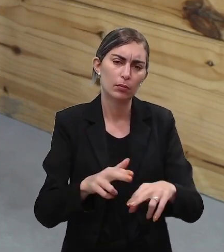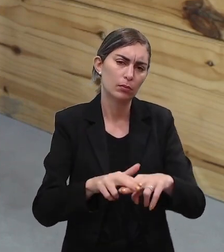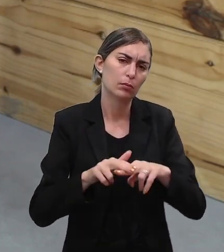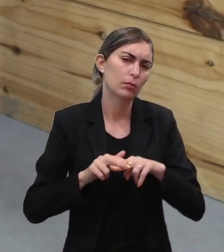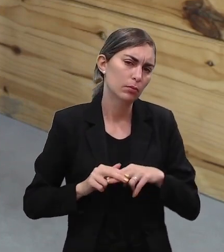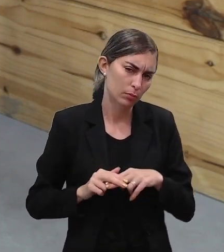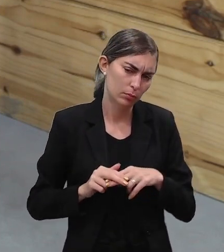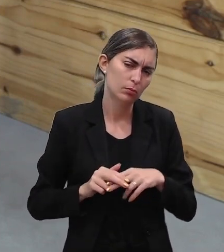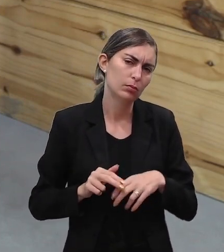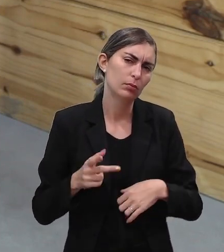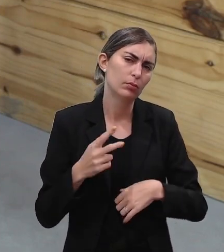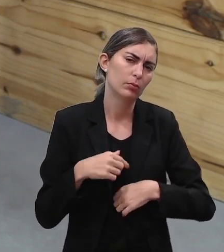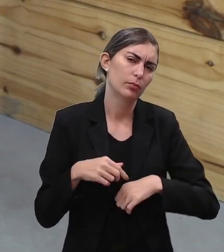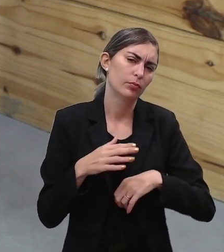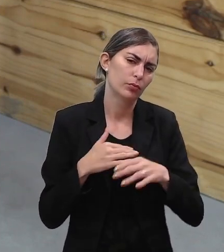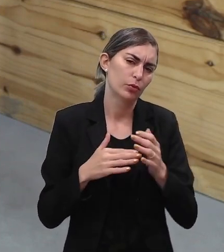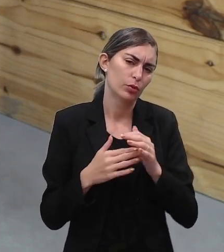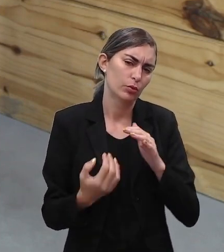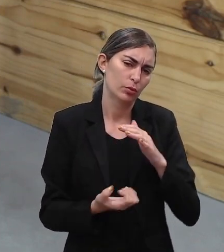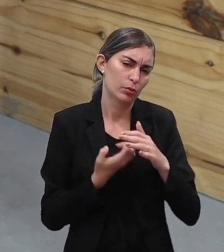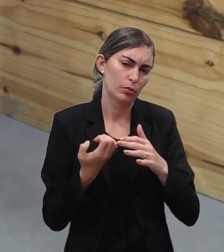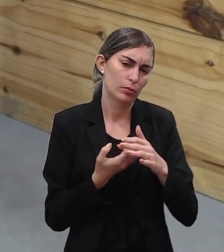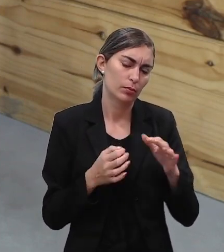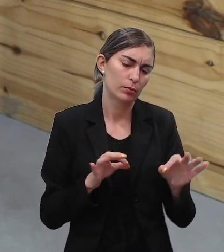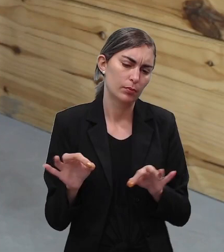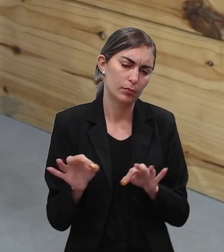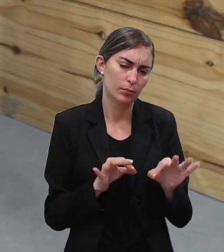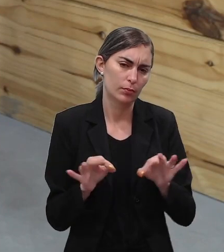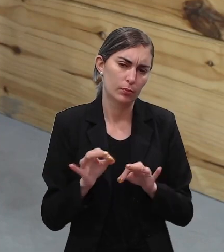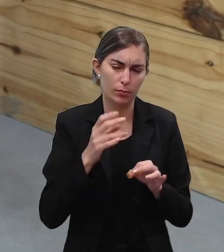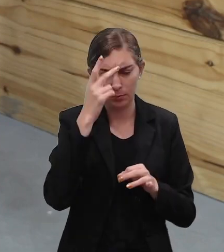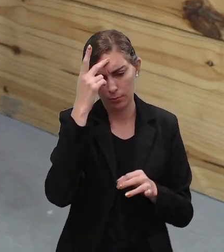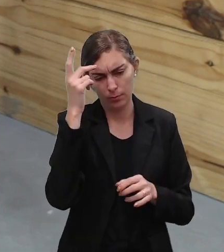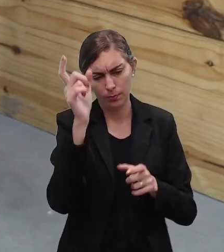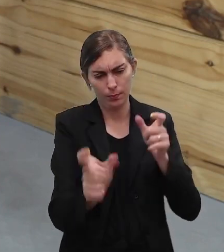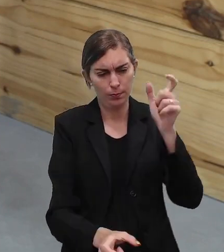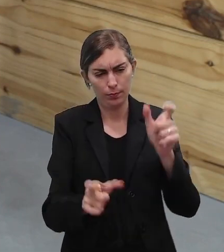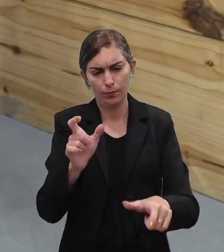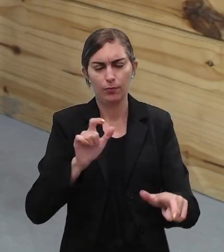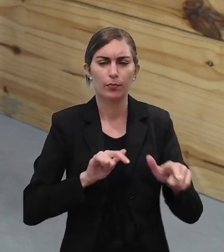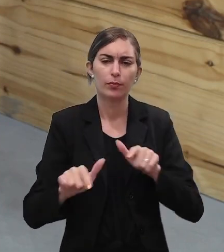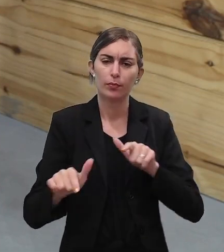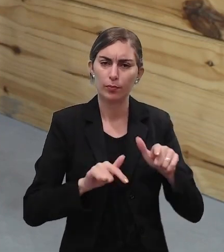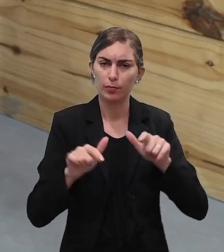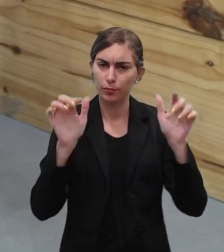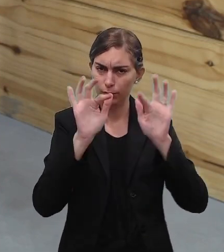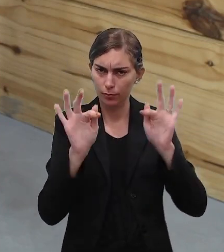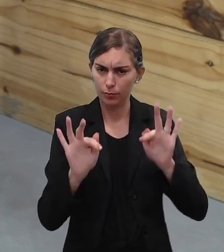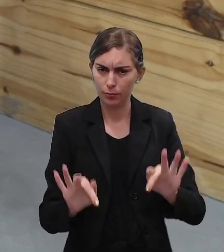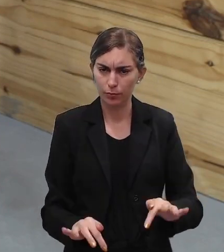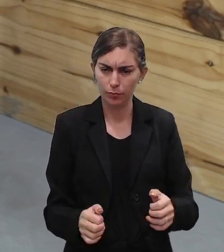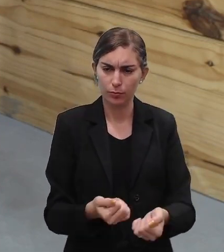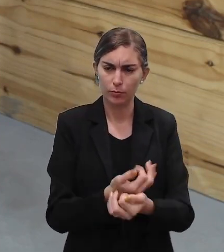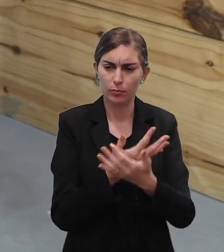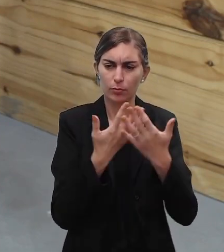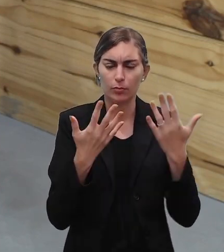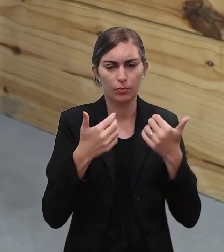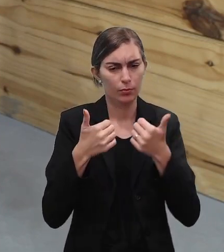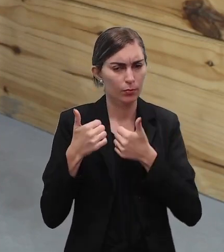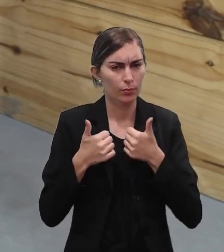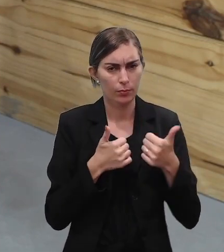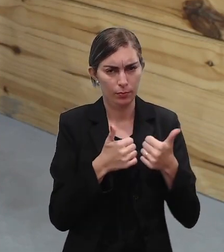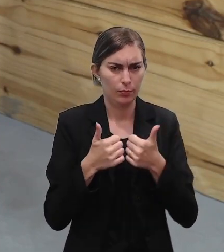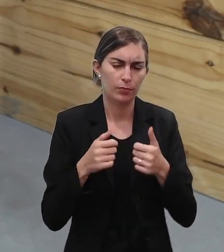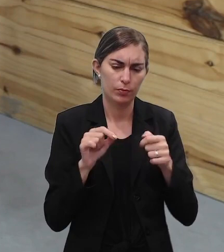disso tudo? Vai ser uma empresa preparada, com pessoas trabalhando felizes, porque quando a gente está bem, aquilo que a